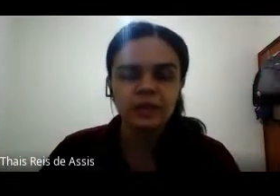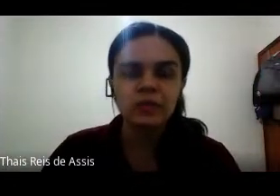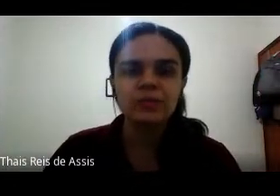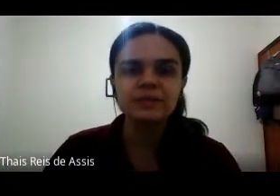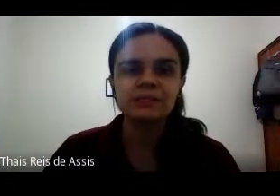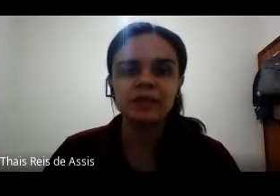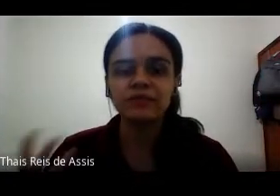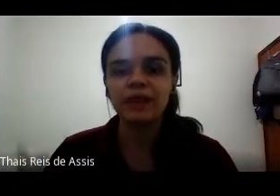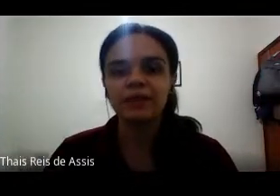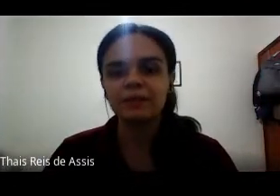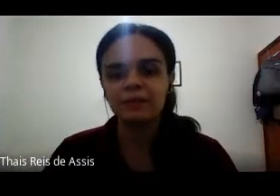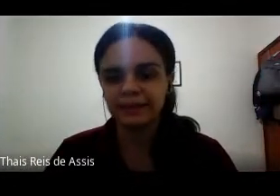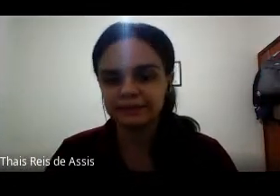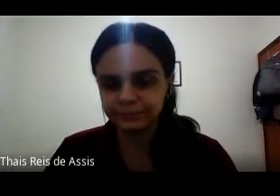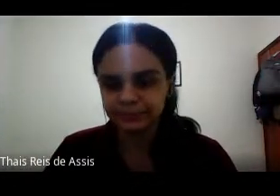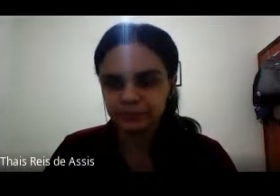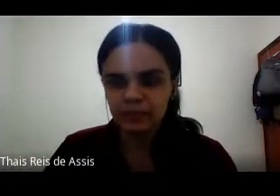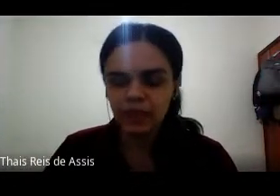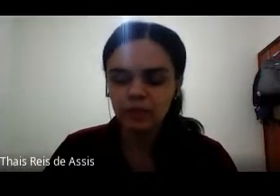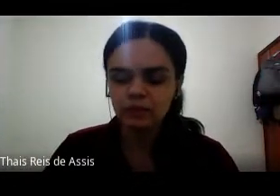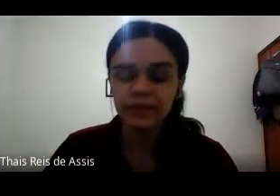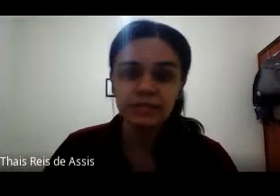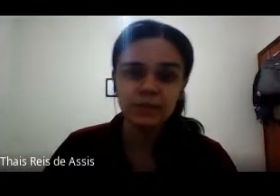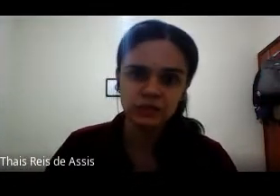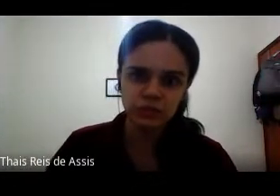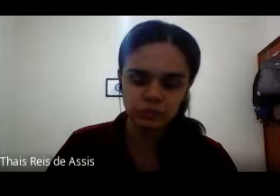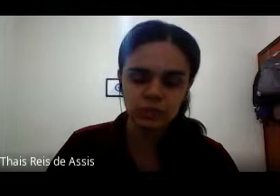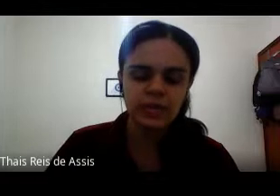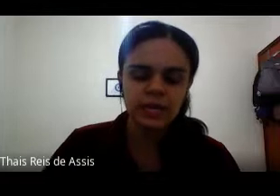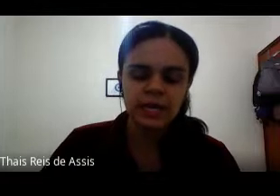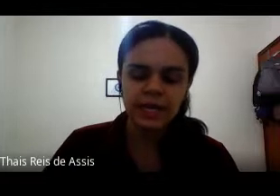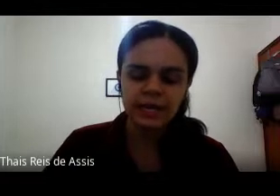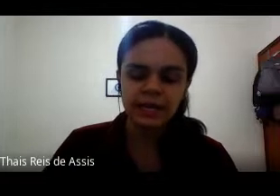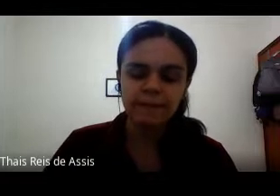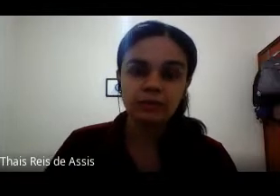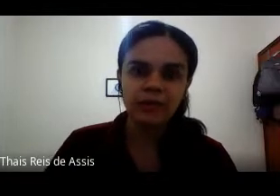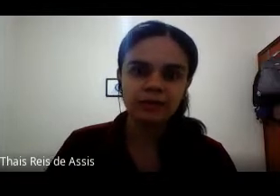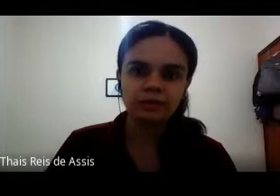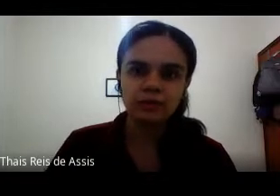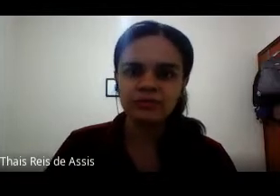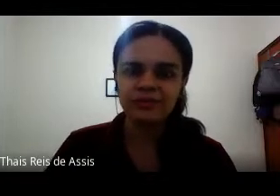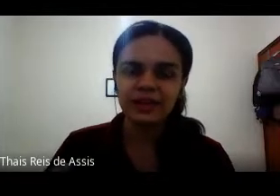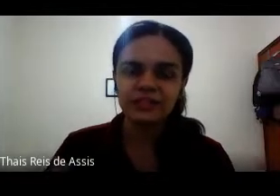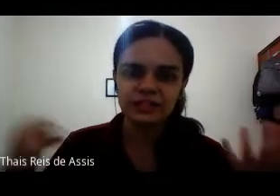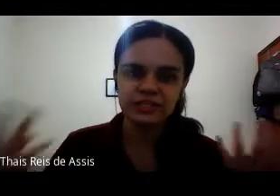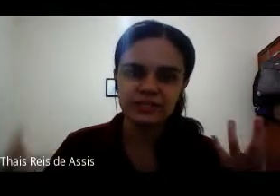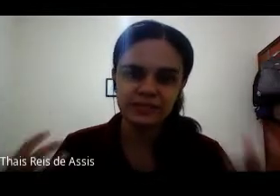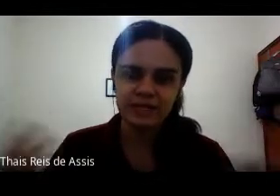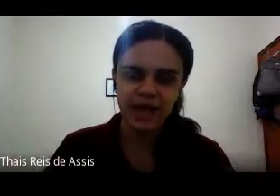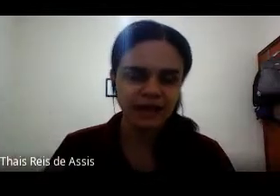Não é uma disciplina fragmentada. É quando o mesmo assunto ele é pautado por